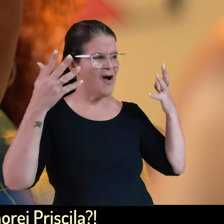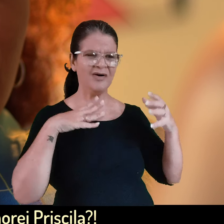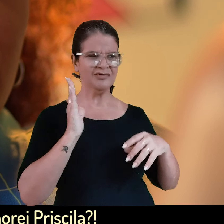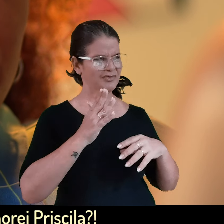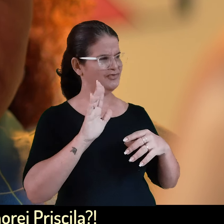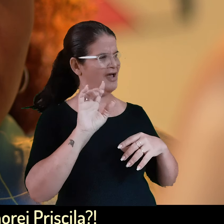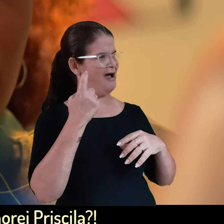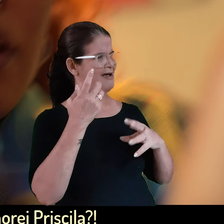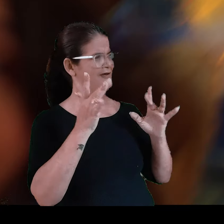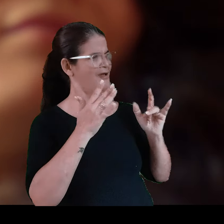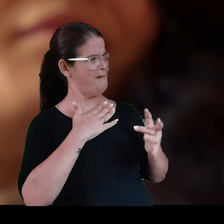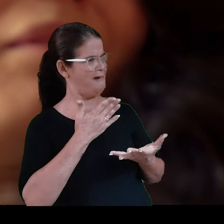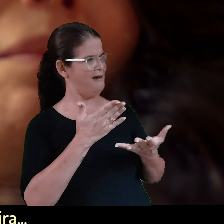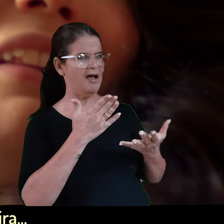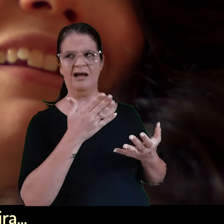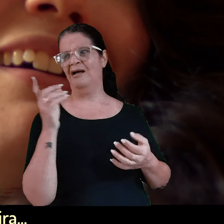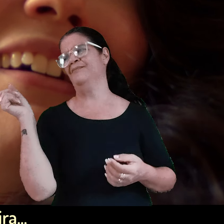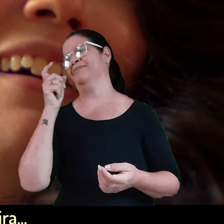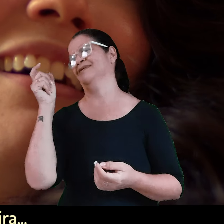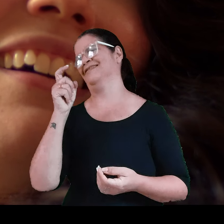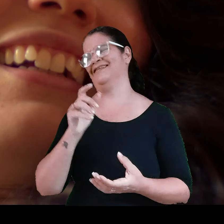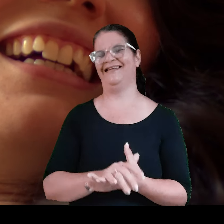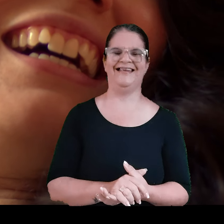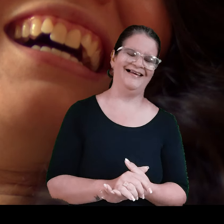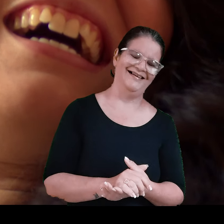E eu já não namorei Priscila. Mentira.